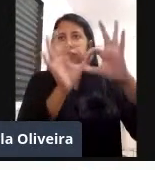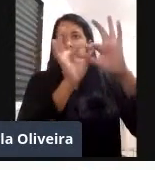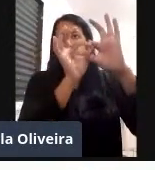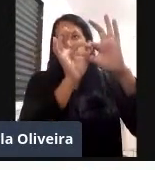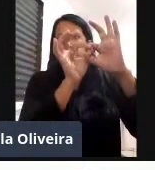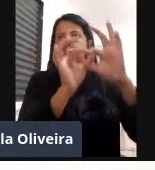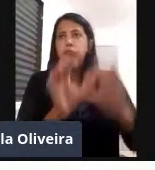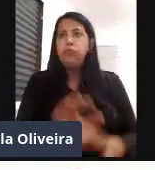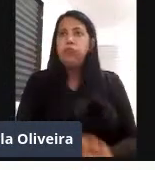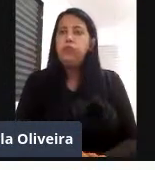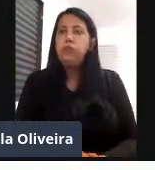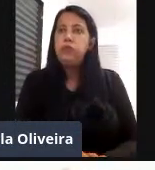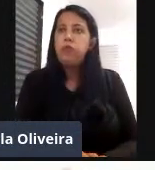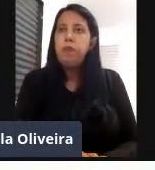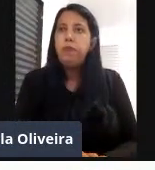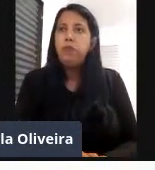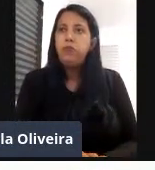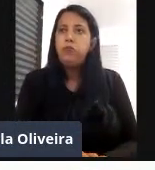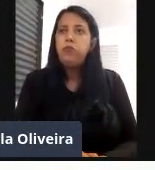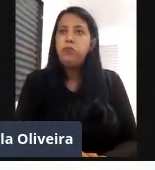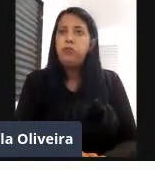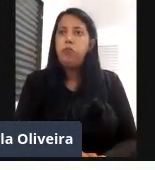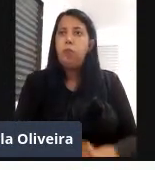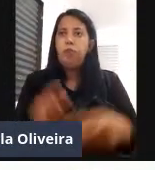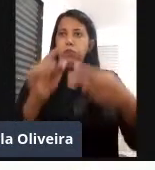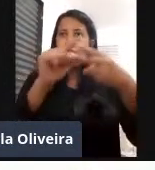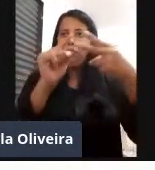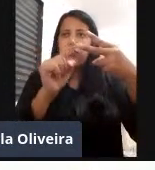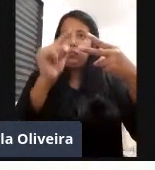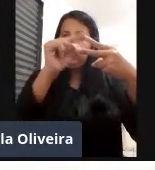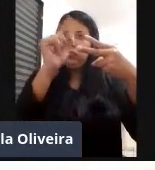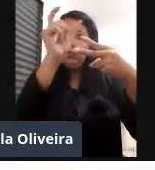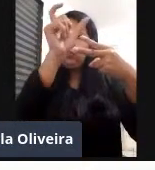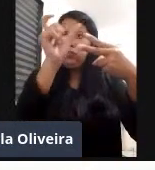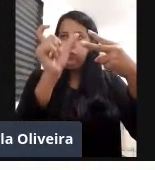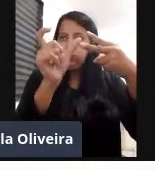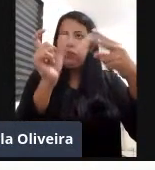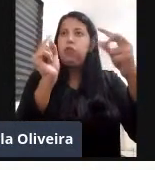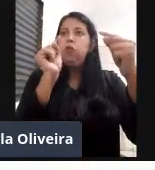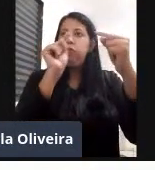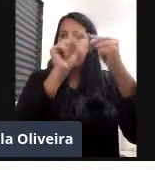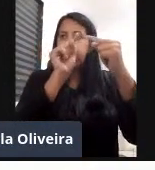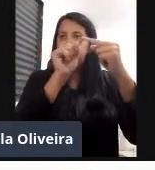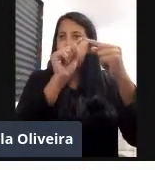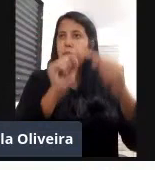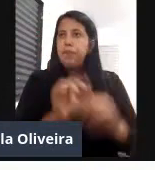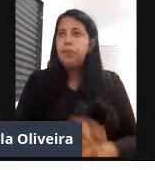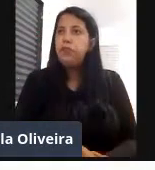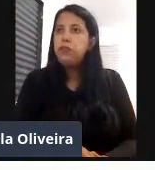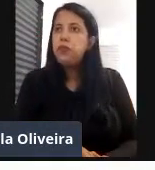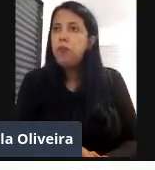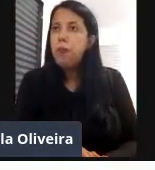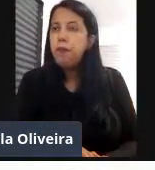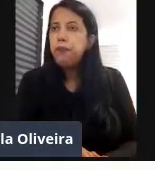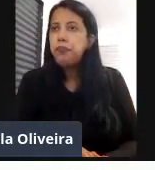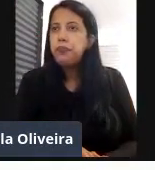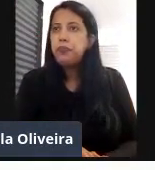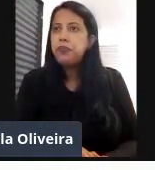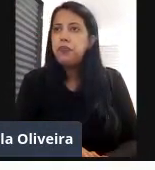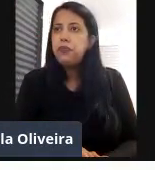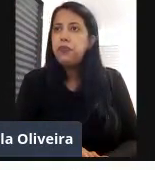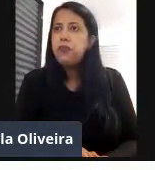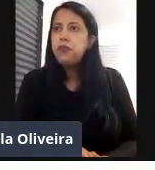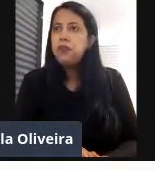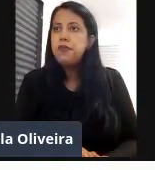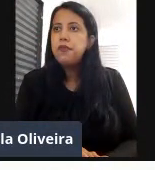AND, ou seja, e tem que ter os dois termos, né? Cada resultado vai ter todos os